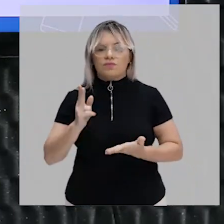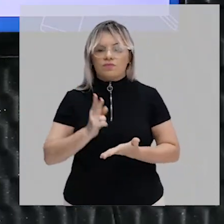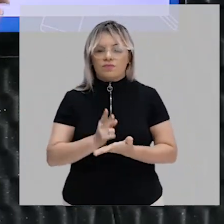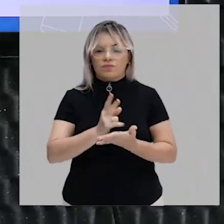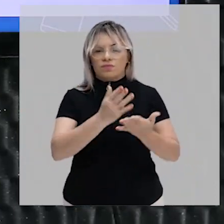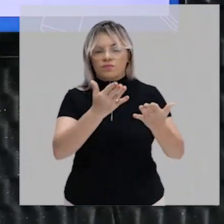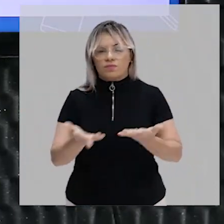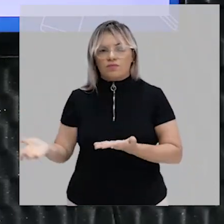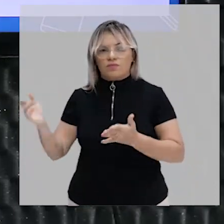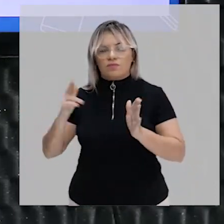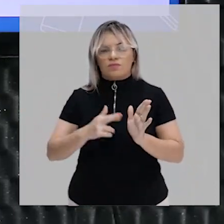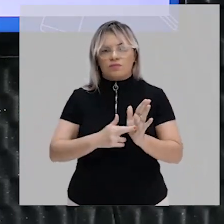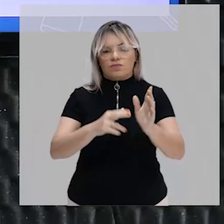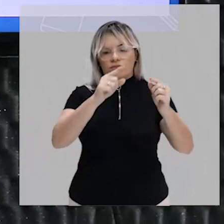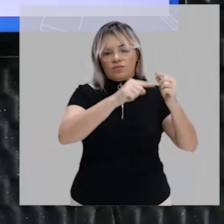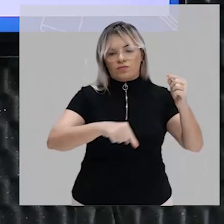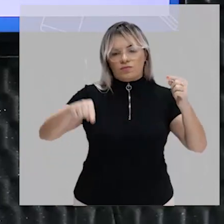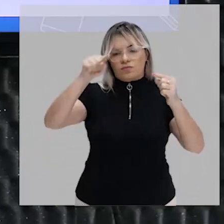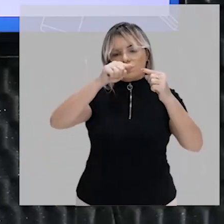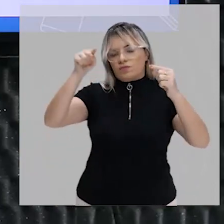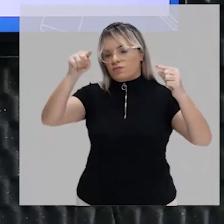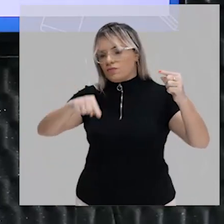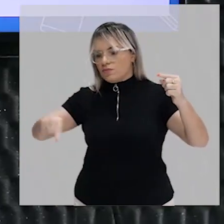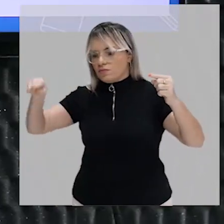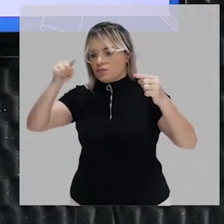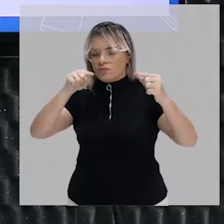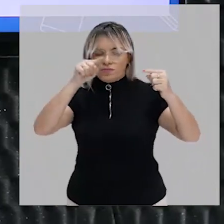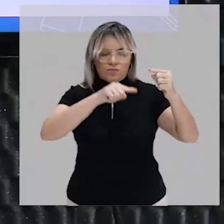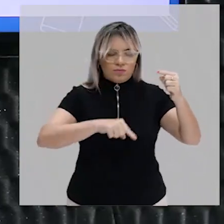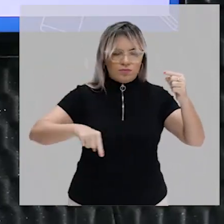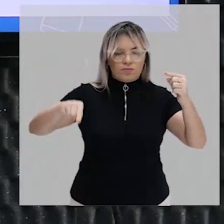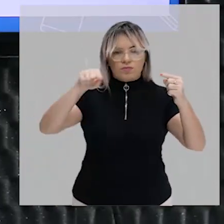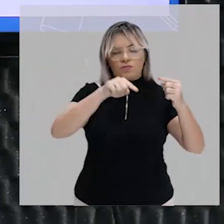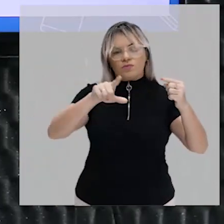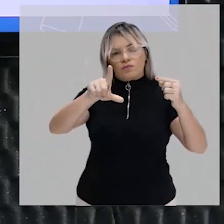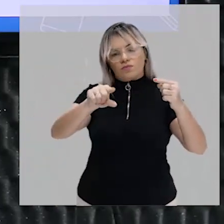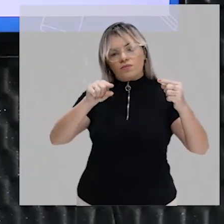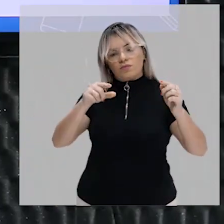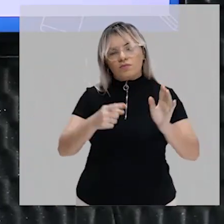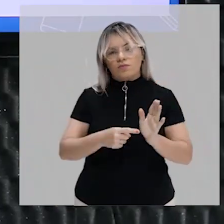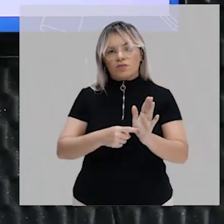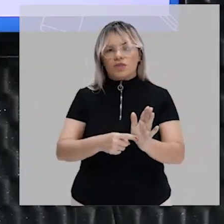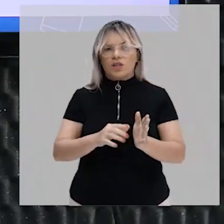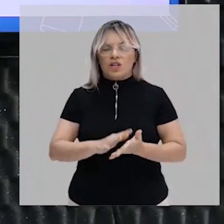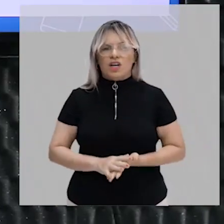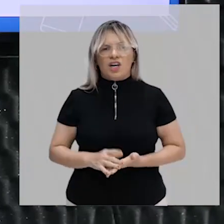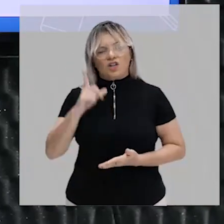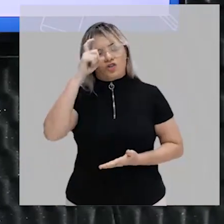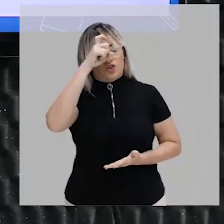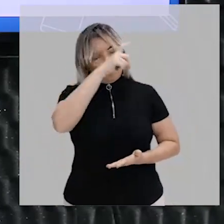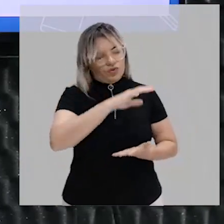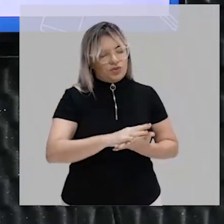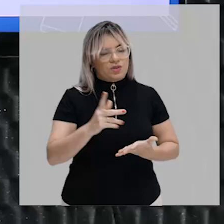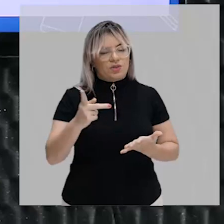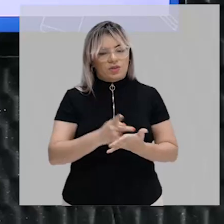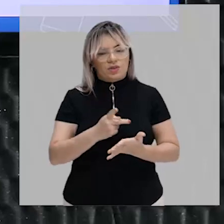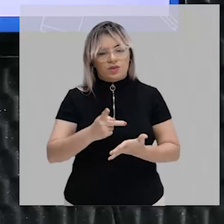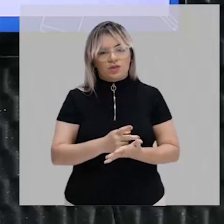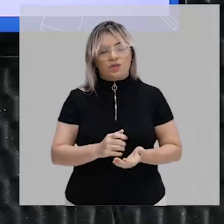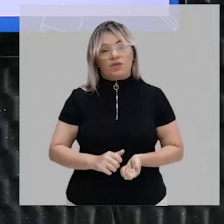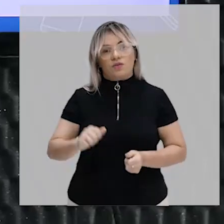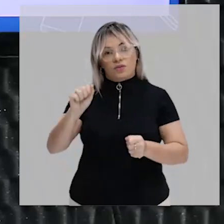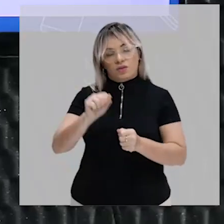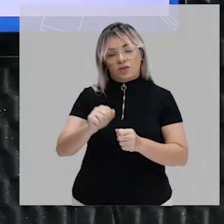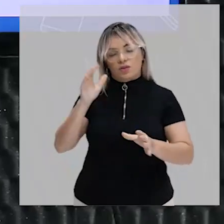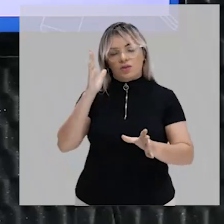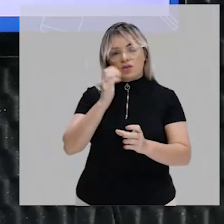essa representação de diagramas, porque com ela, gente, não tem possibilidade de você errar. Você só vai errar aqui se você fizer a